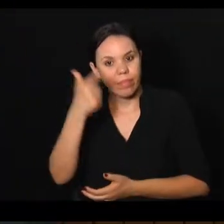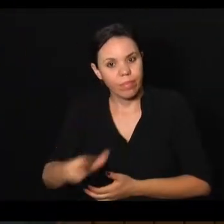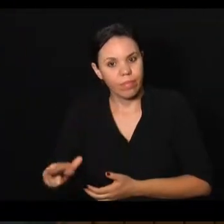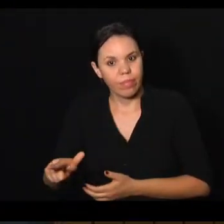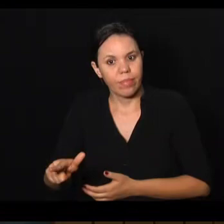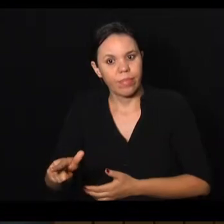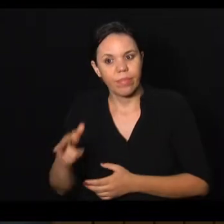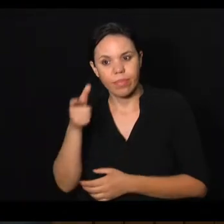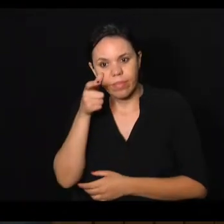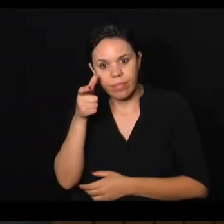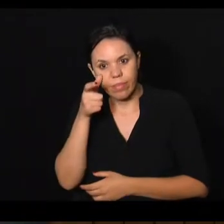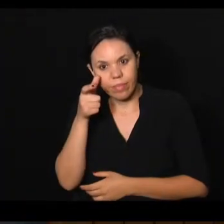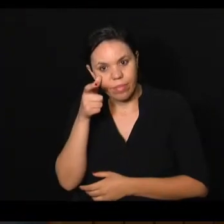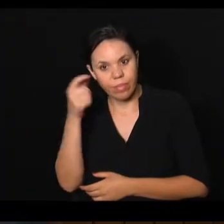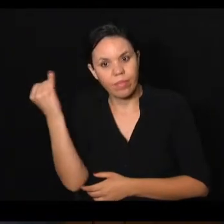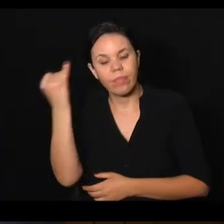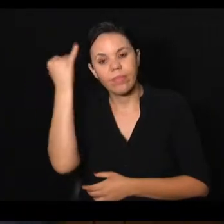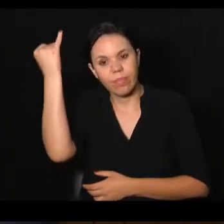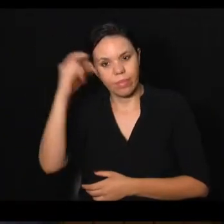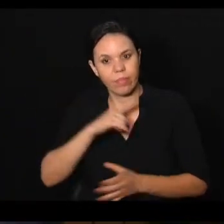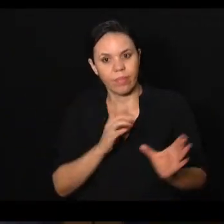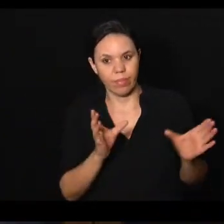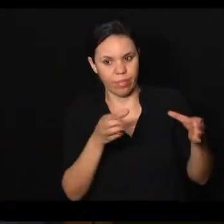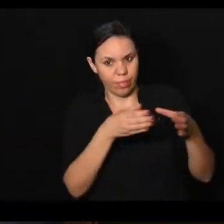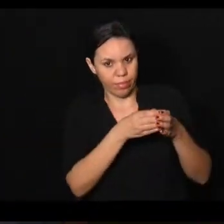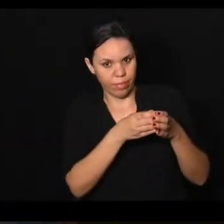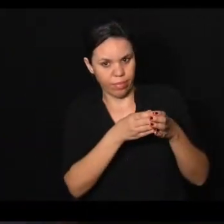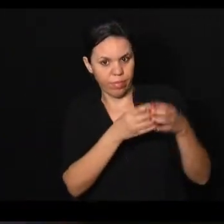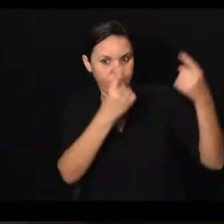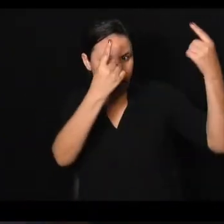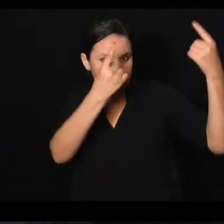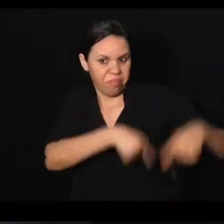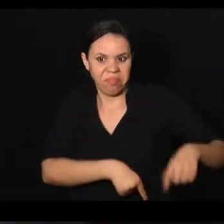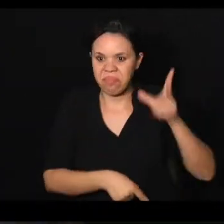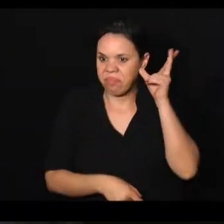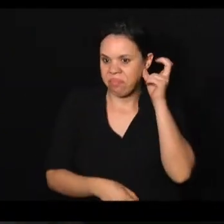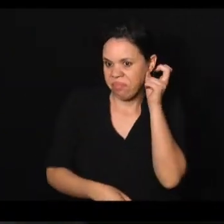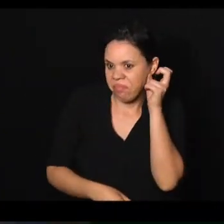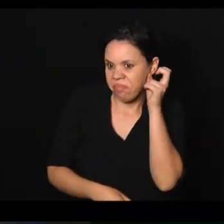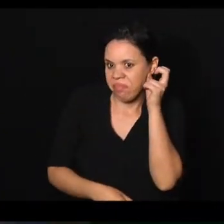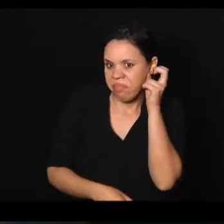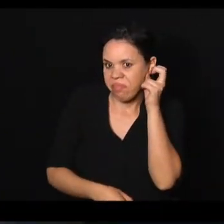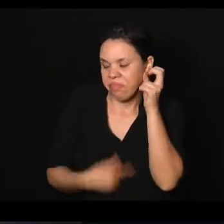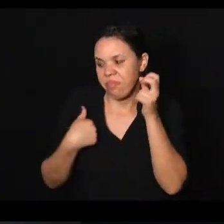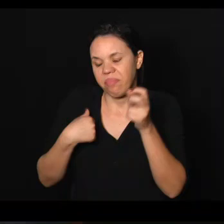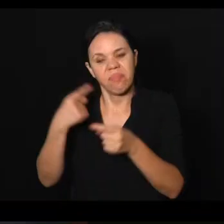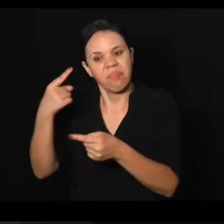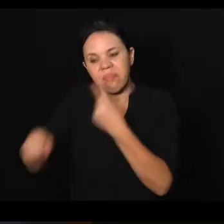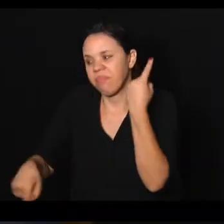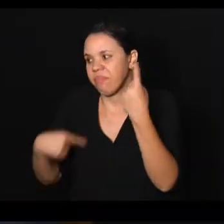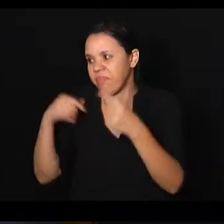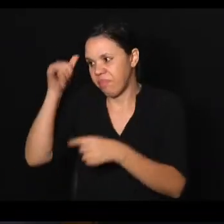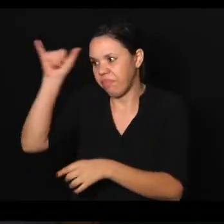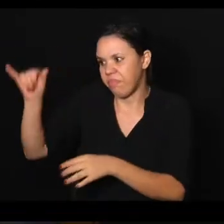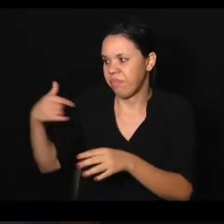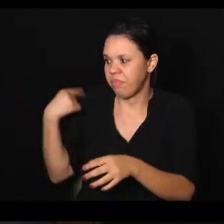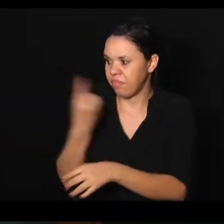uma observação que eu acho importante. Tem um grupo de extrema esquerda que não quer ouvir, não quer deixar que a gente ouça, mas